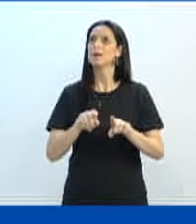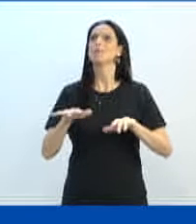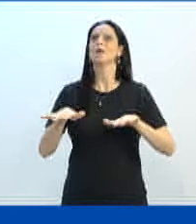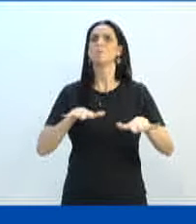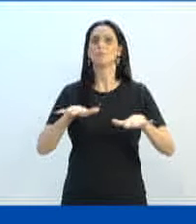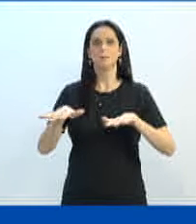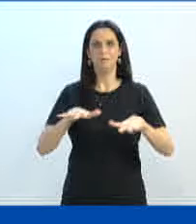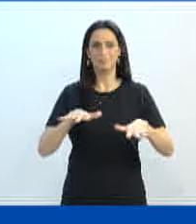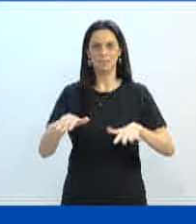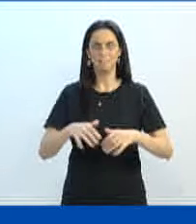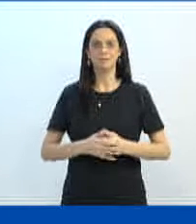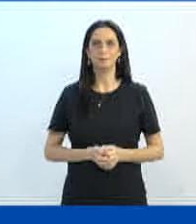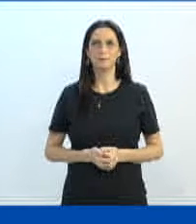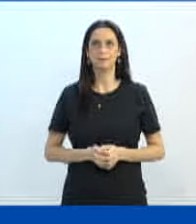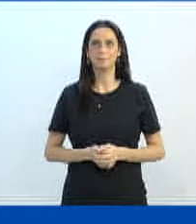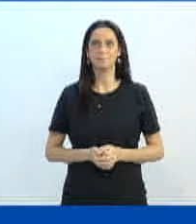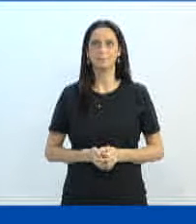mobilidade.